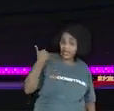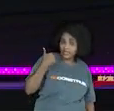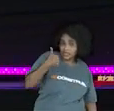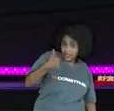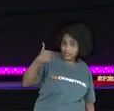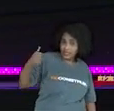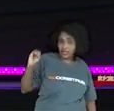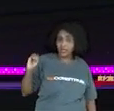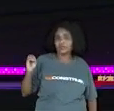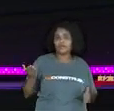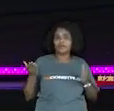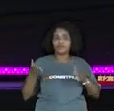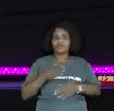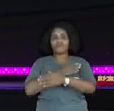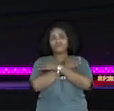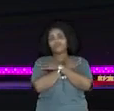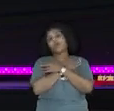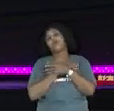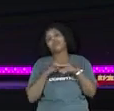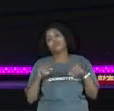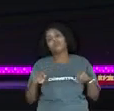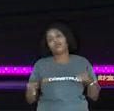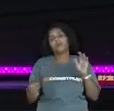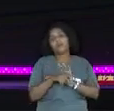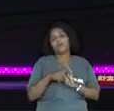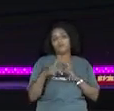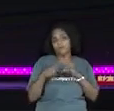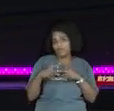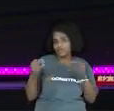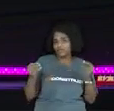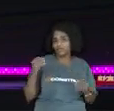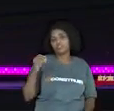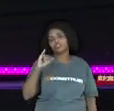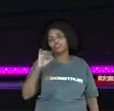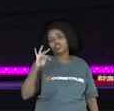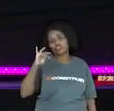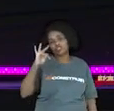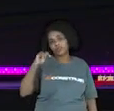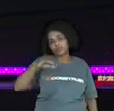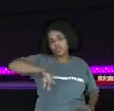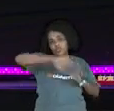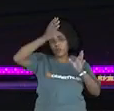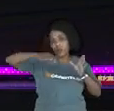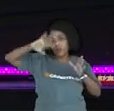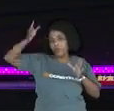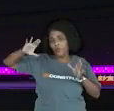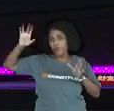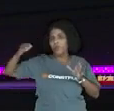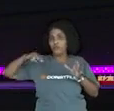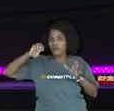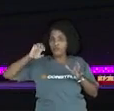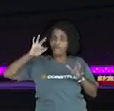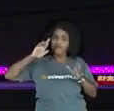foi sepultado na terra de sua herança em timnate-heres nos Montes de Efraim ao